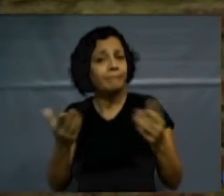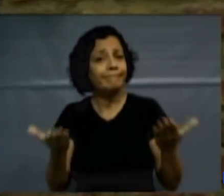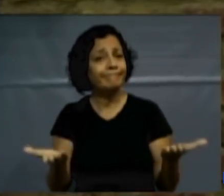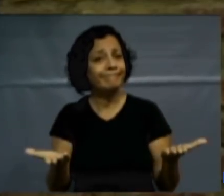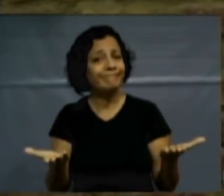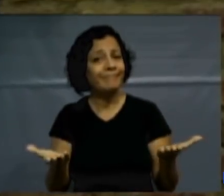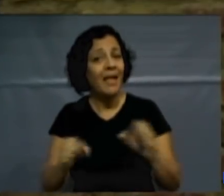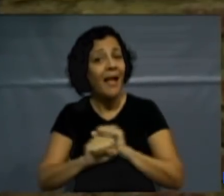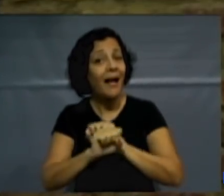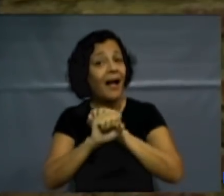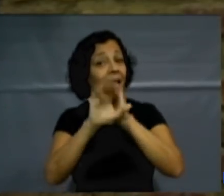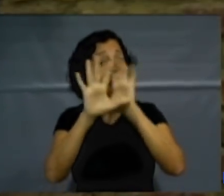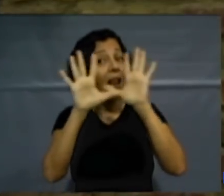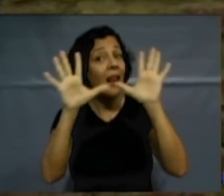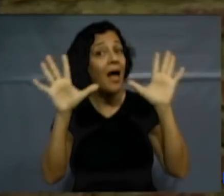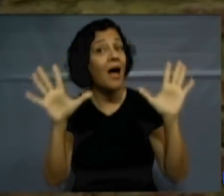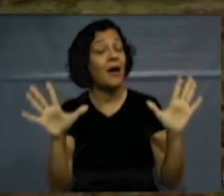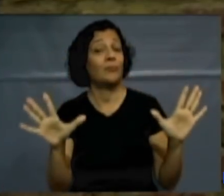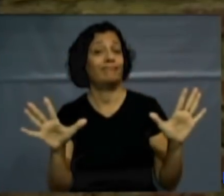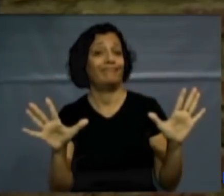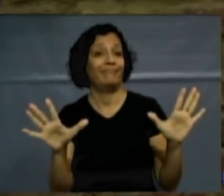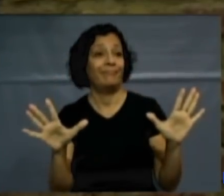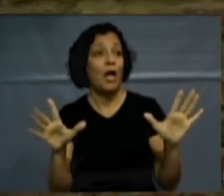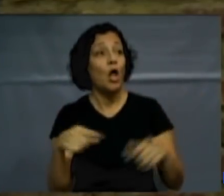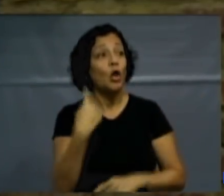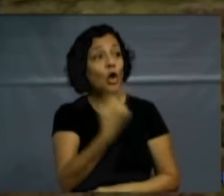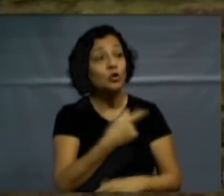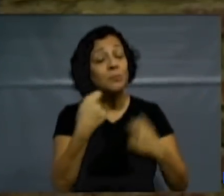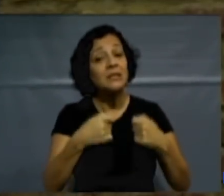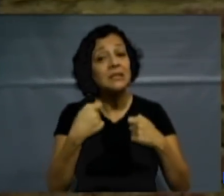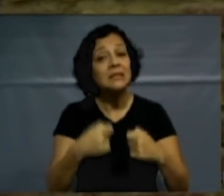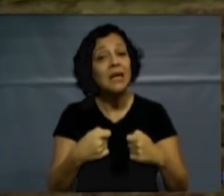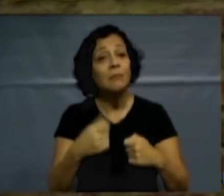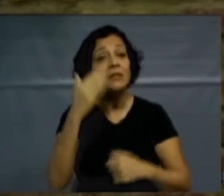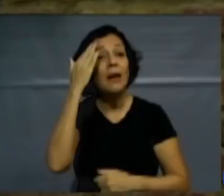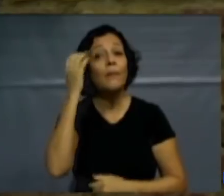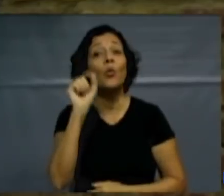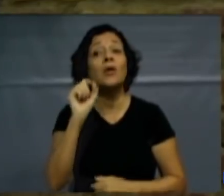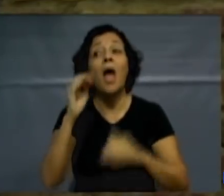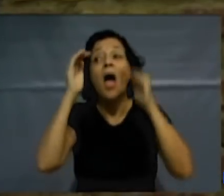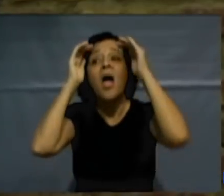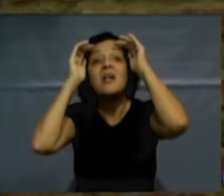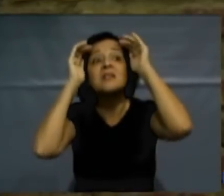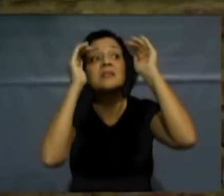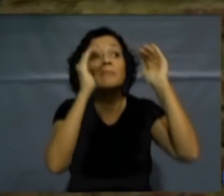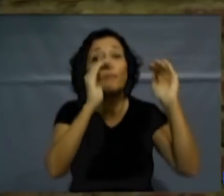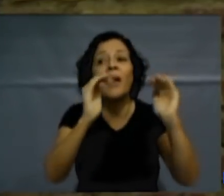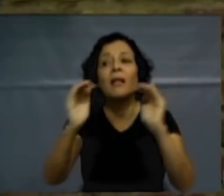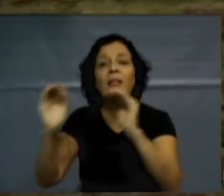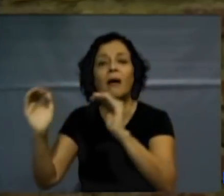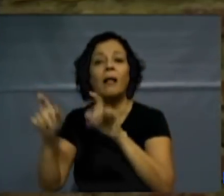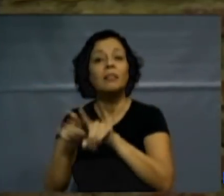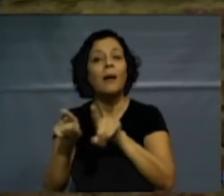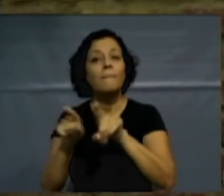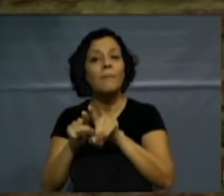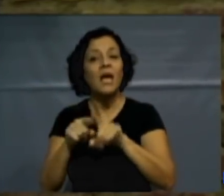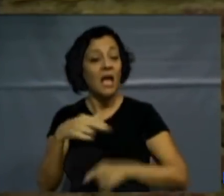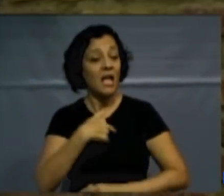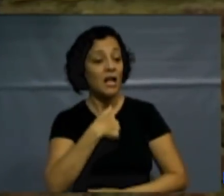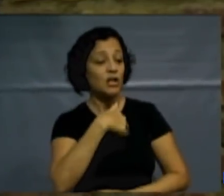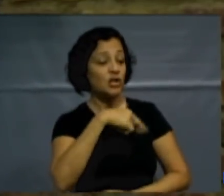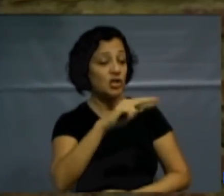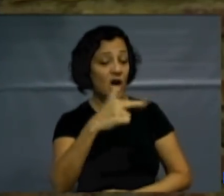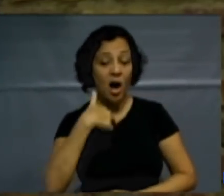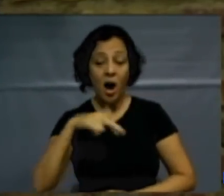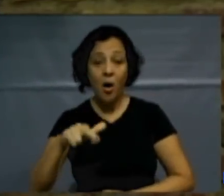Tá claro, gente? Fica claro que a gente precisa saber o que é respeitar, principalmente a todas as doutrinas. A intolerância religiosa está